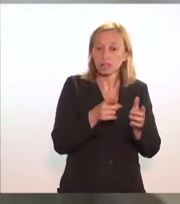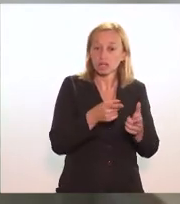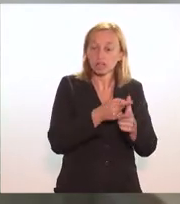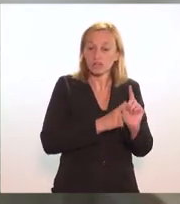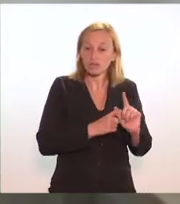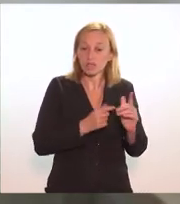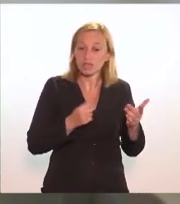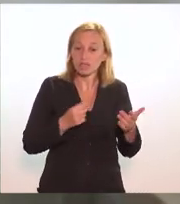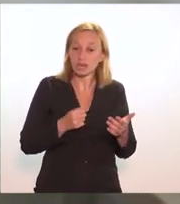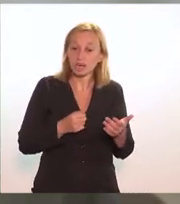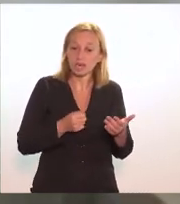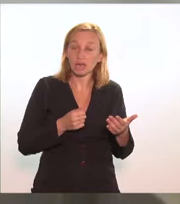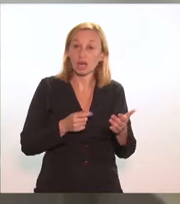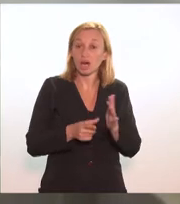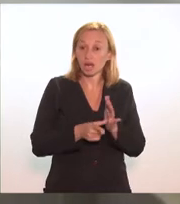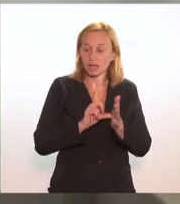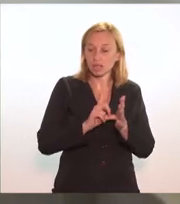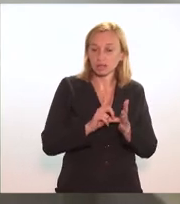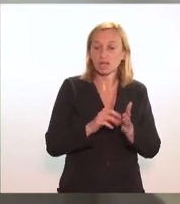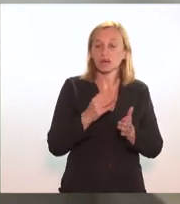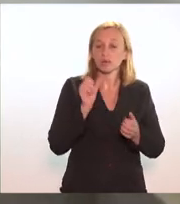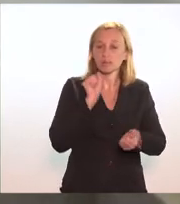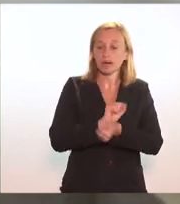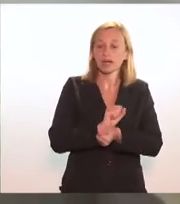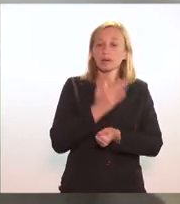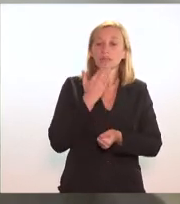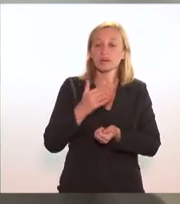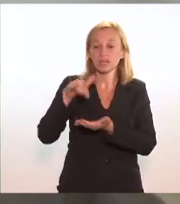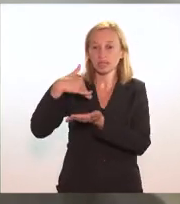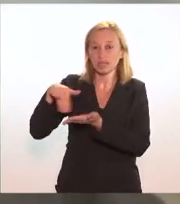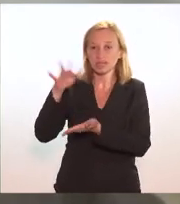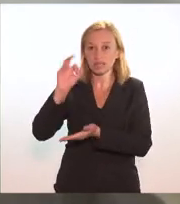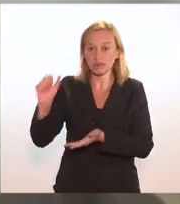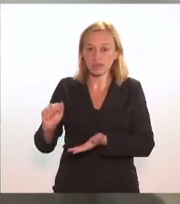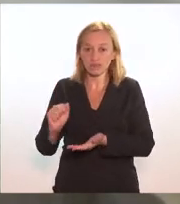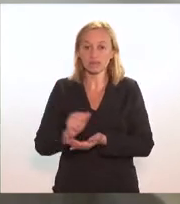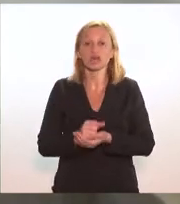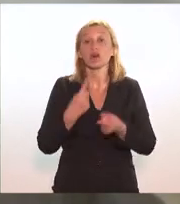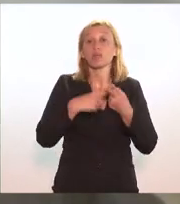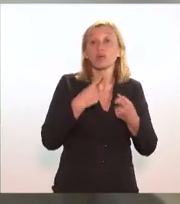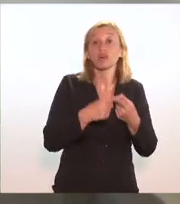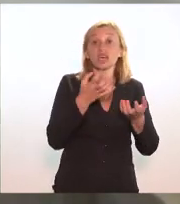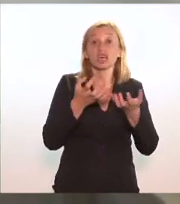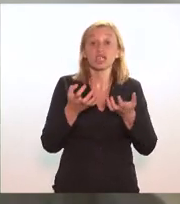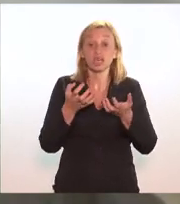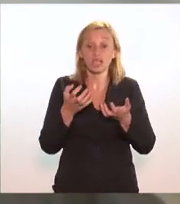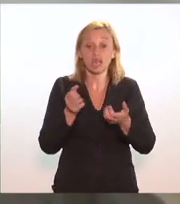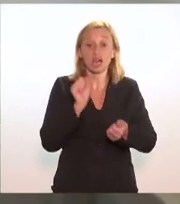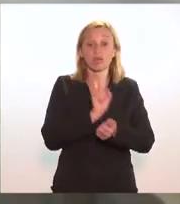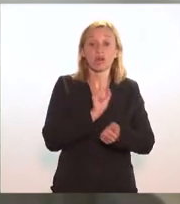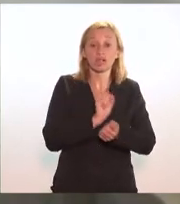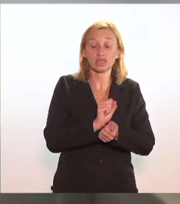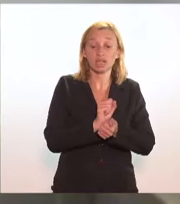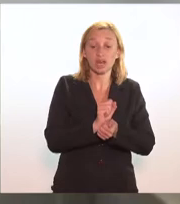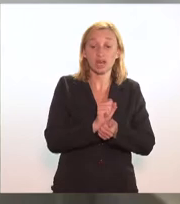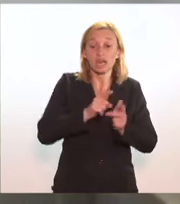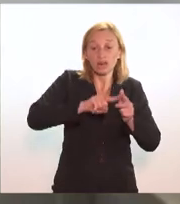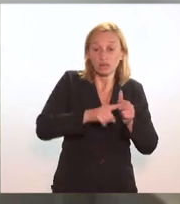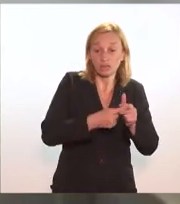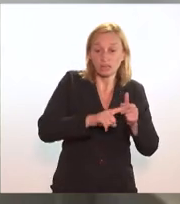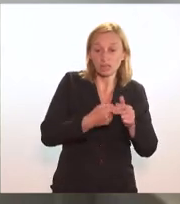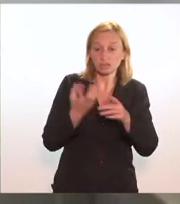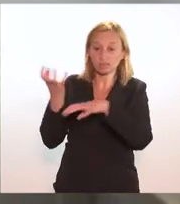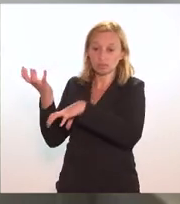mais, que nós paramos a pedido da Secretaria de Fazenda porque queria aguardar a regulamentação do Congresso